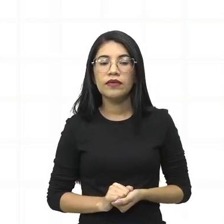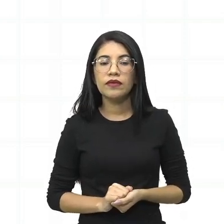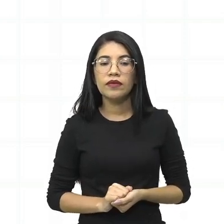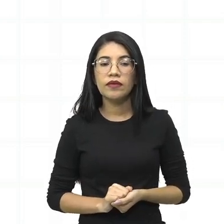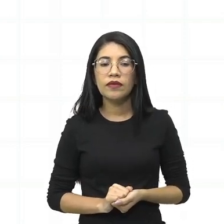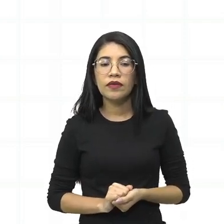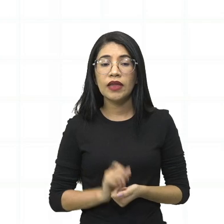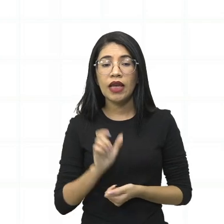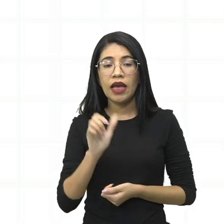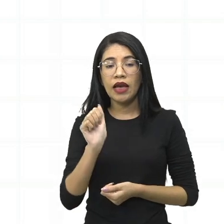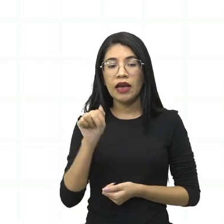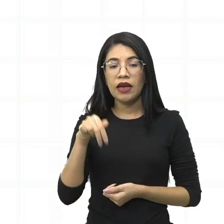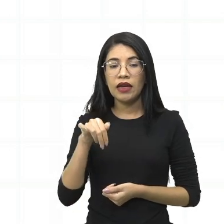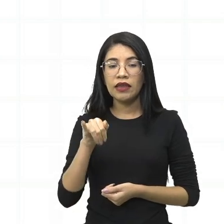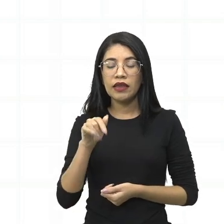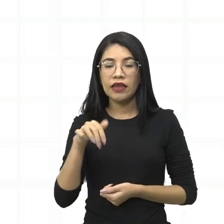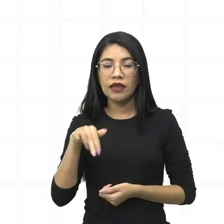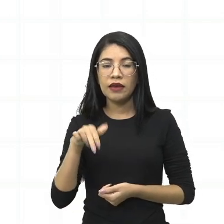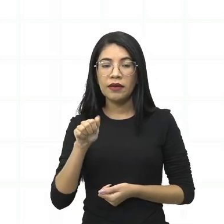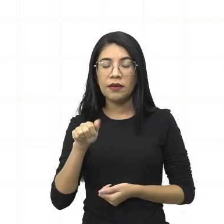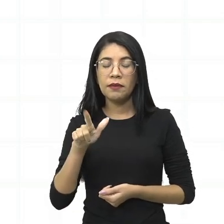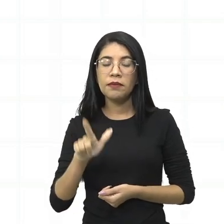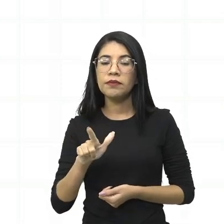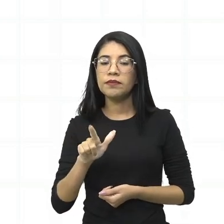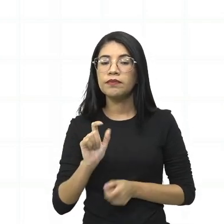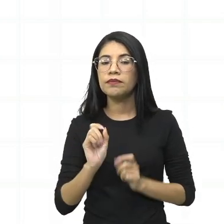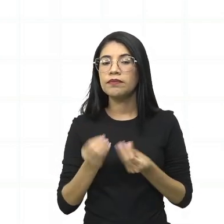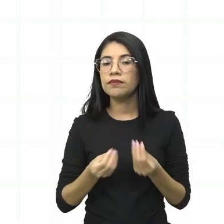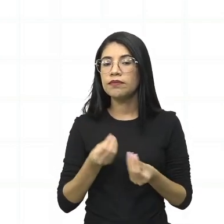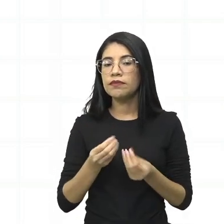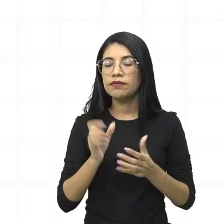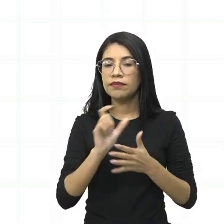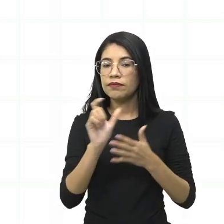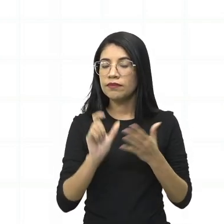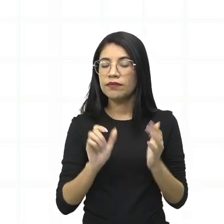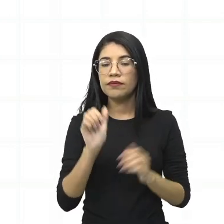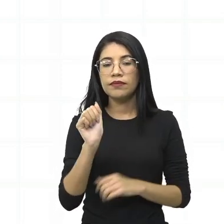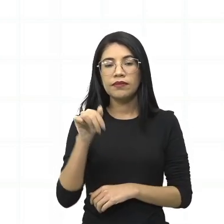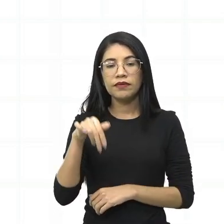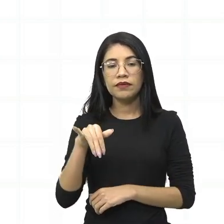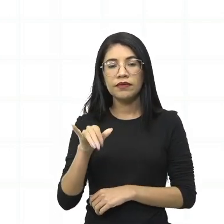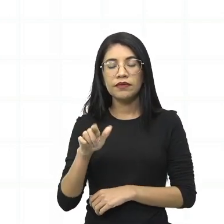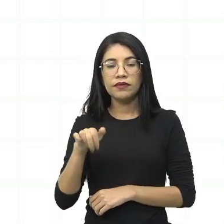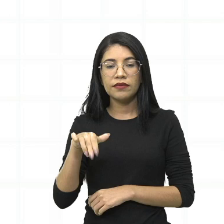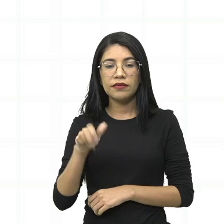palavra animal, né? Vai então ficar animais.